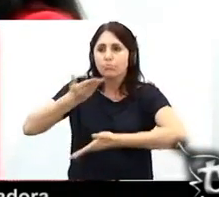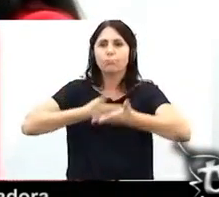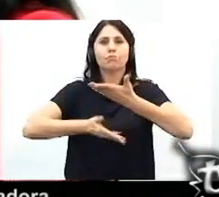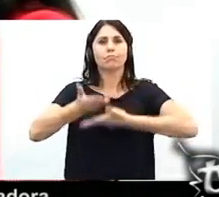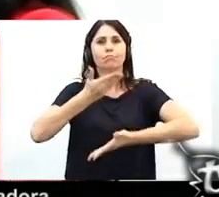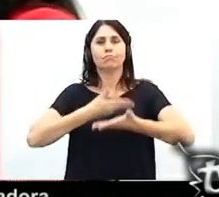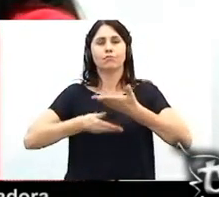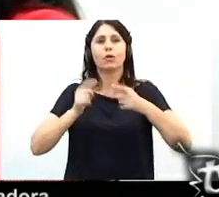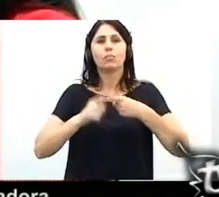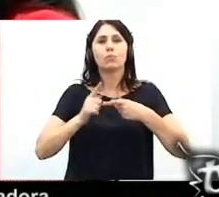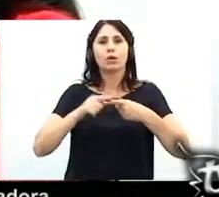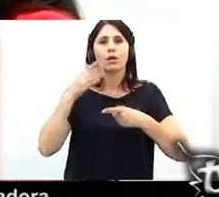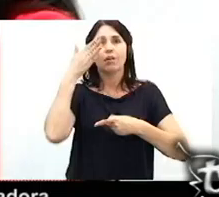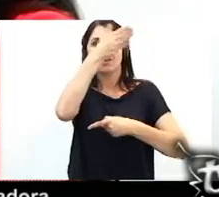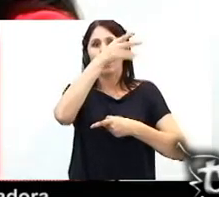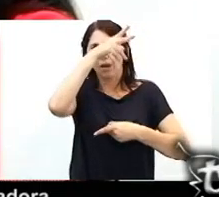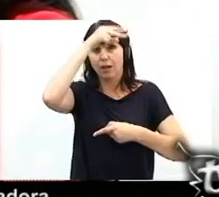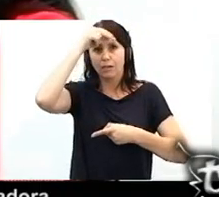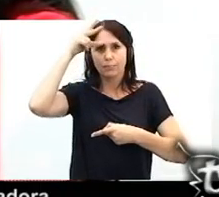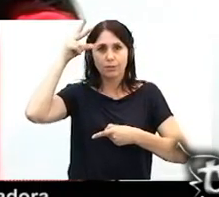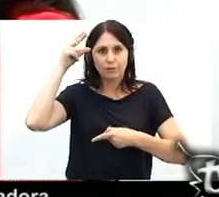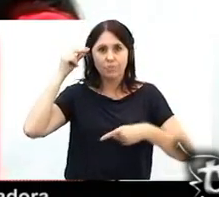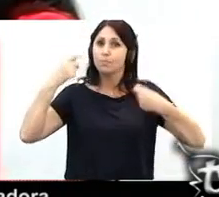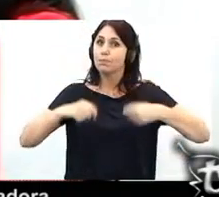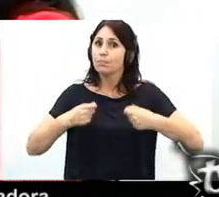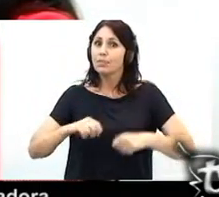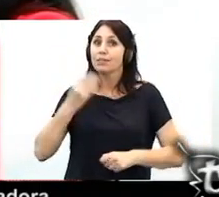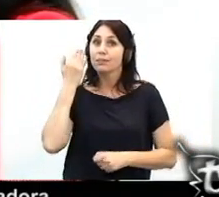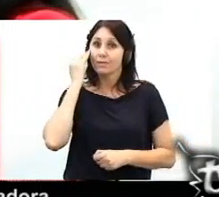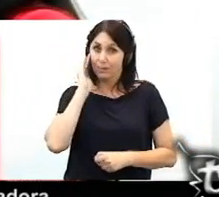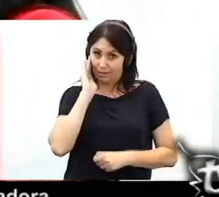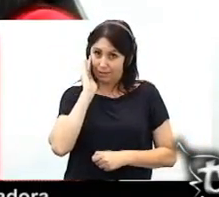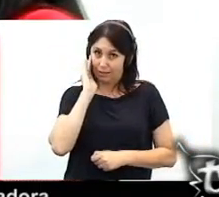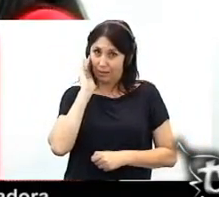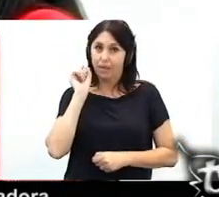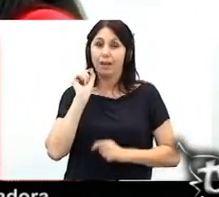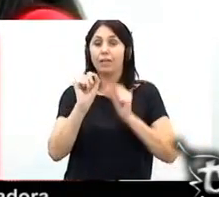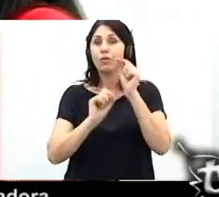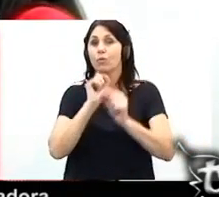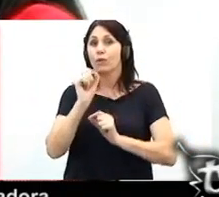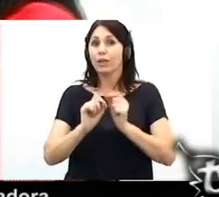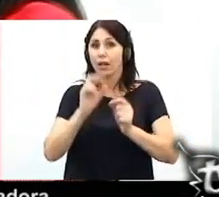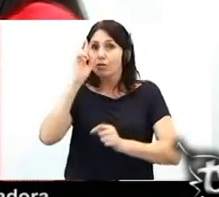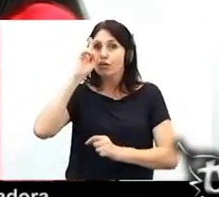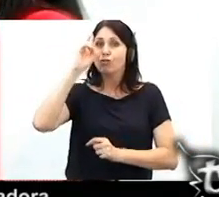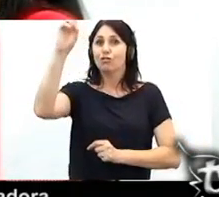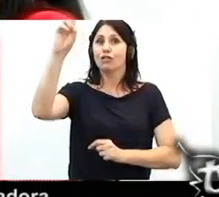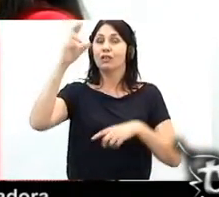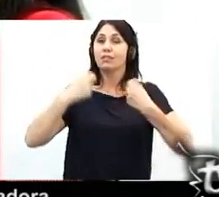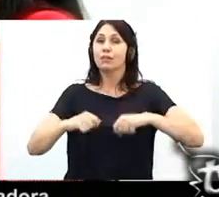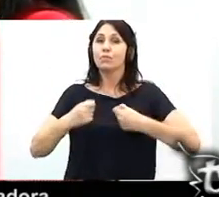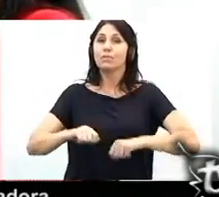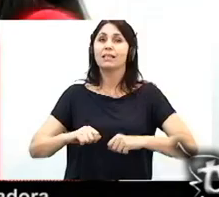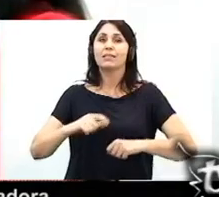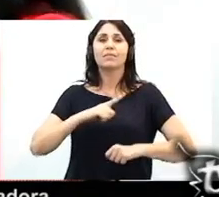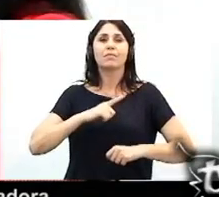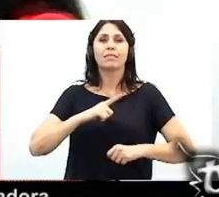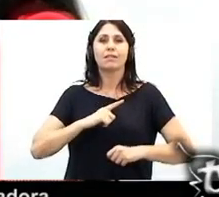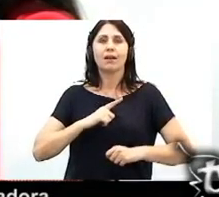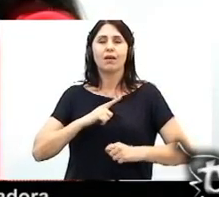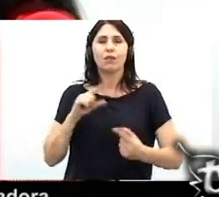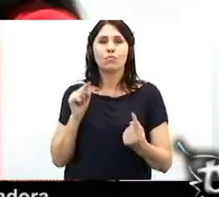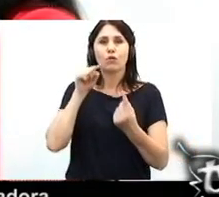de Vereadores, né? Ter todos esses portais abertos para essa comunicação com as necessidades da